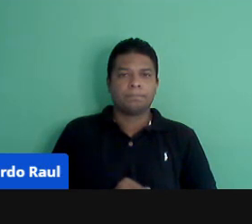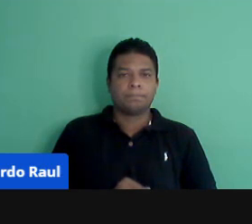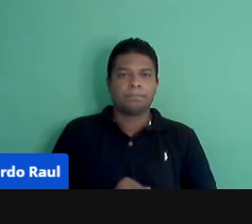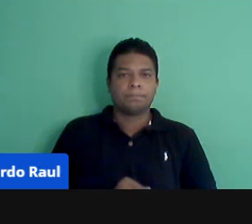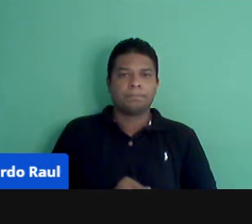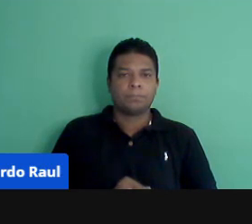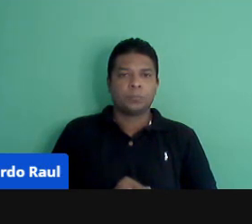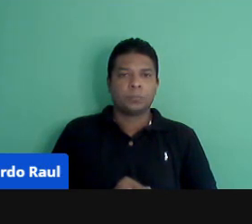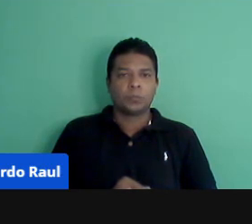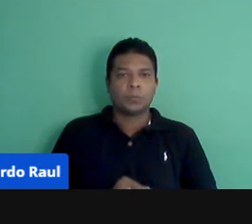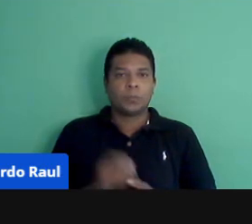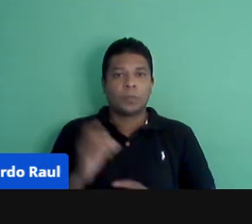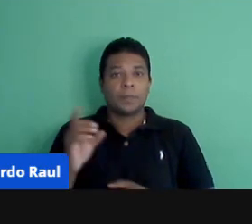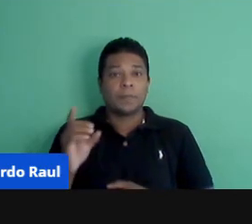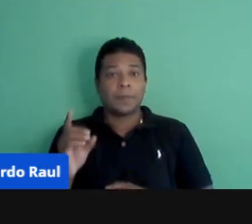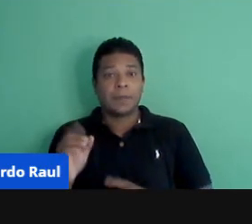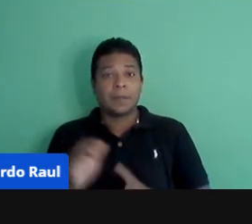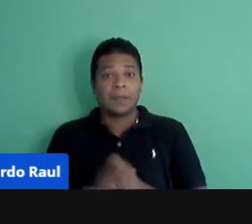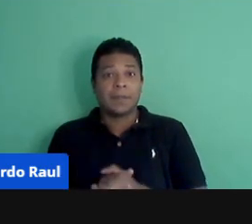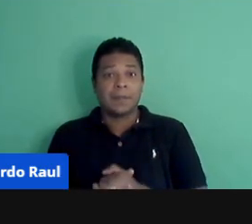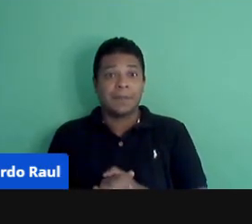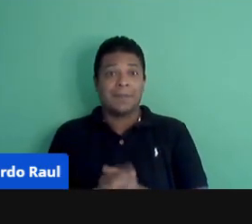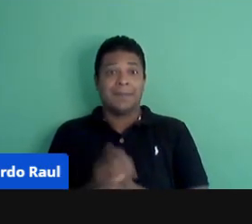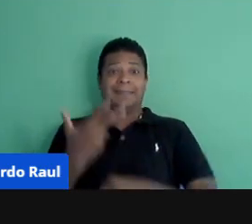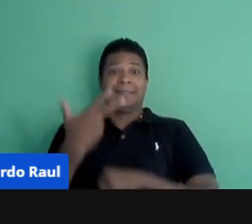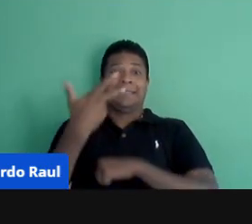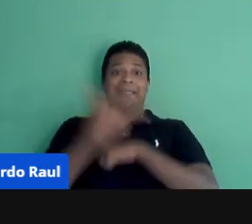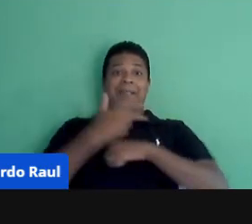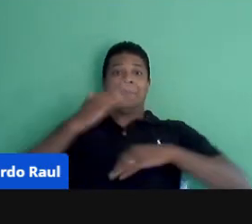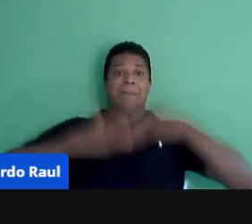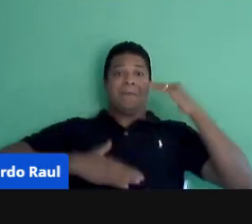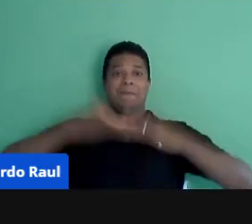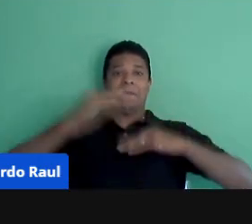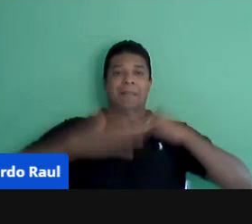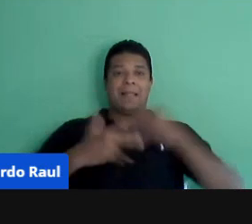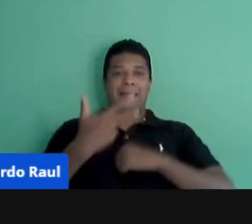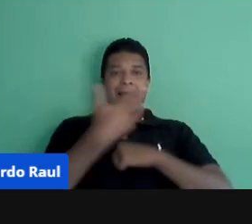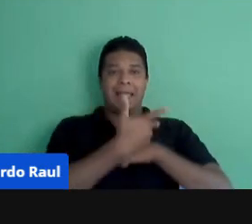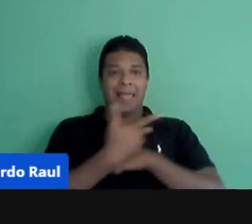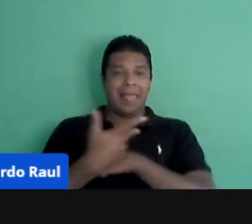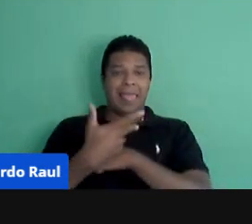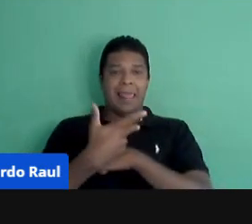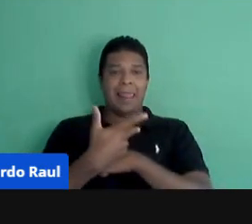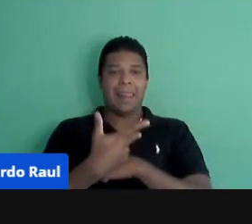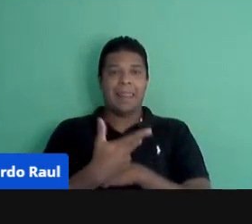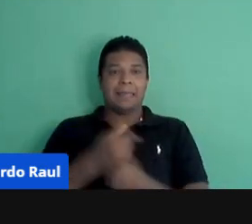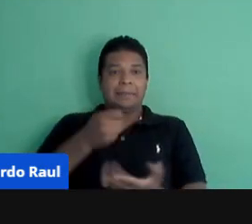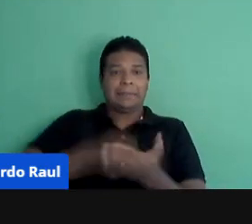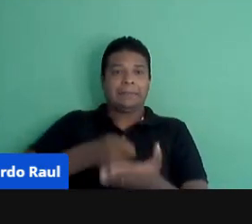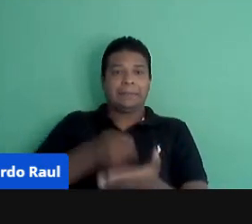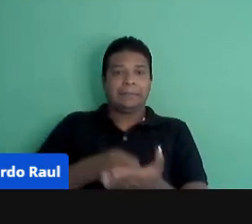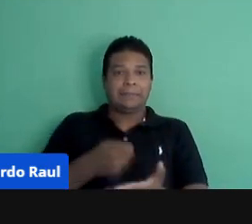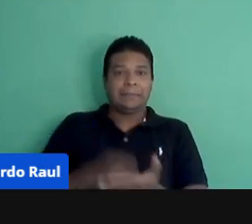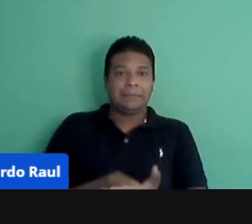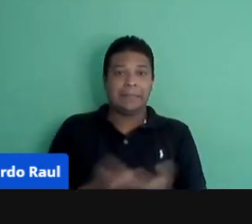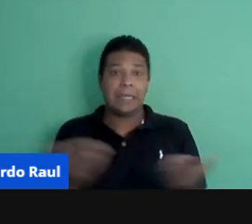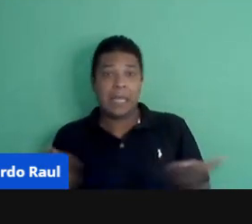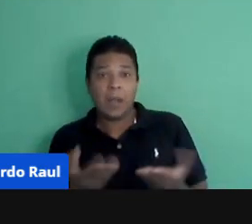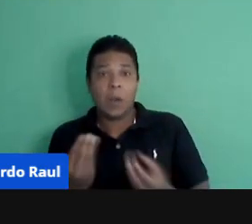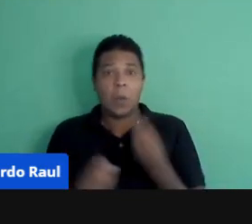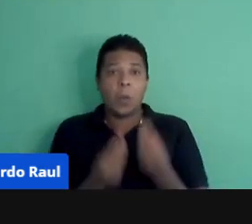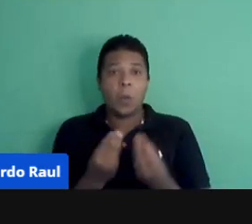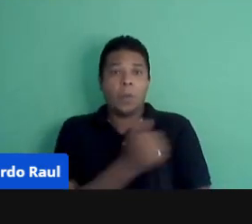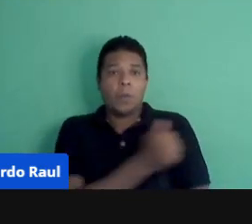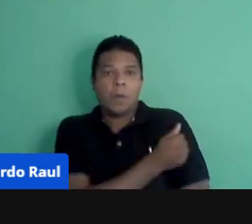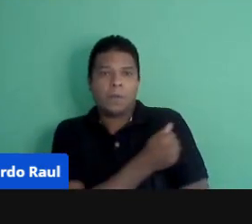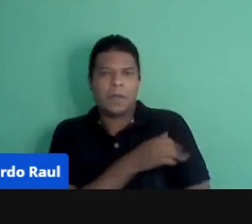para o outro, virar youtuber, né? Aquela coisa assim, aquela cobrança, né? E aí, agora, será que o aluno está